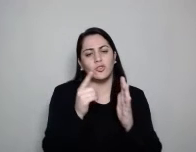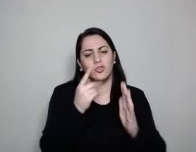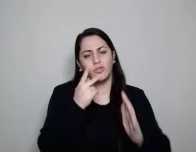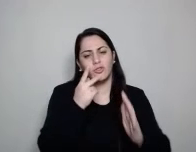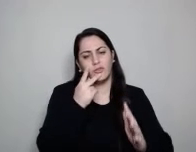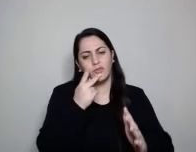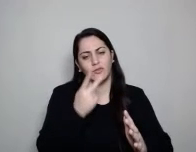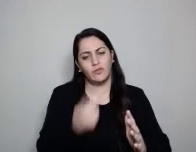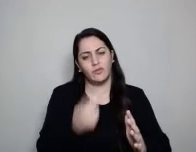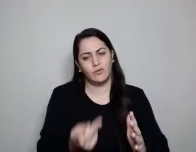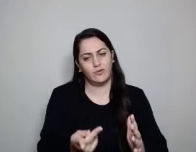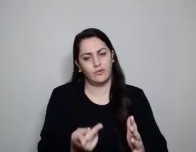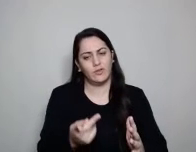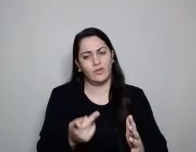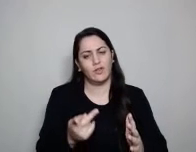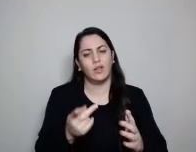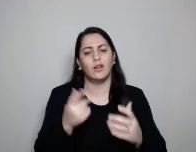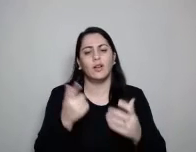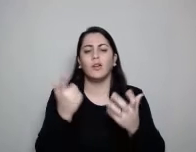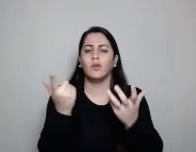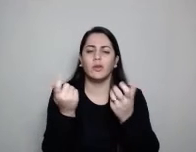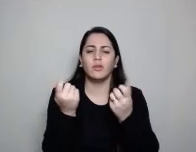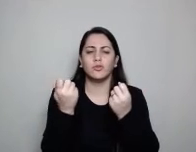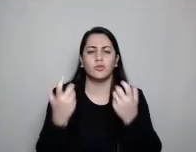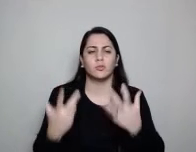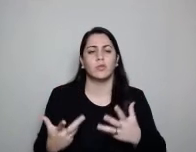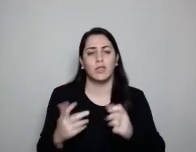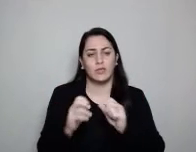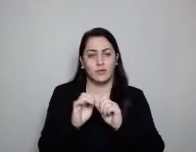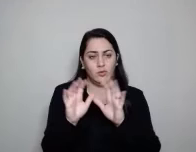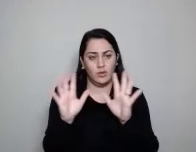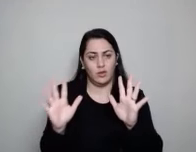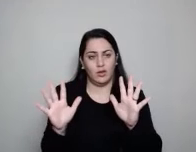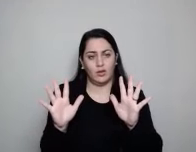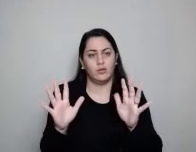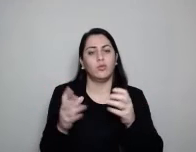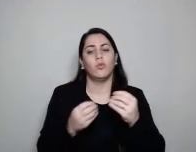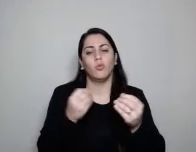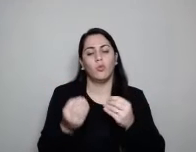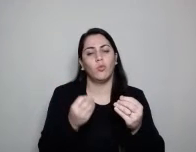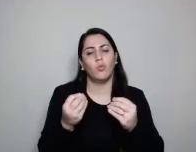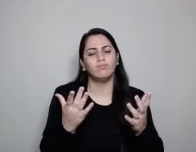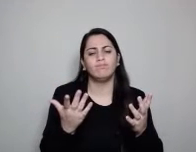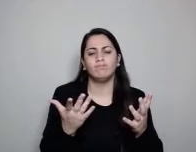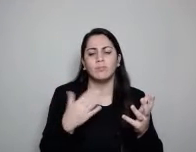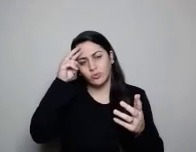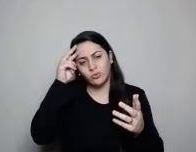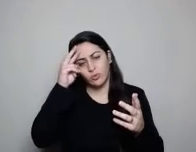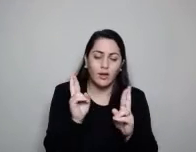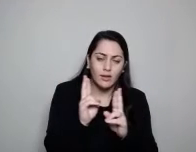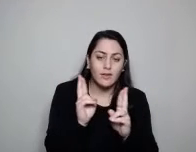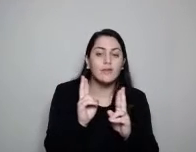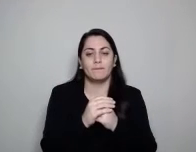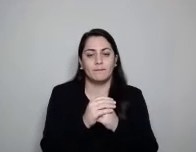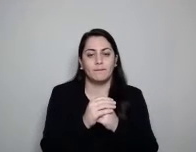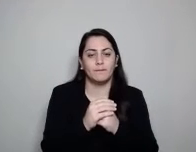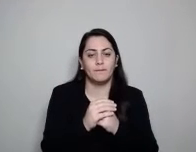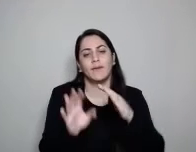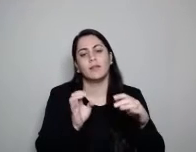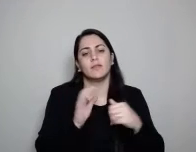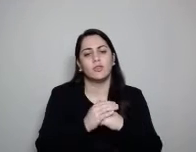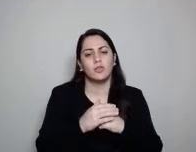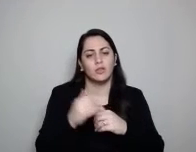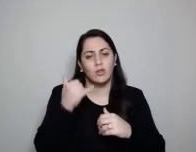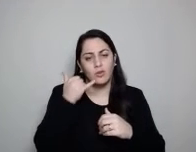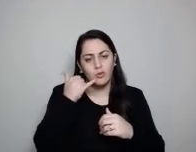essas operadoras de telecomunicação e os seus parceiros comerciais espalhados pelo Brasil. Essas relações se dão por meio